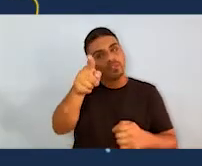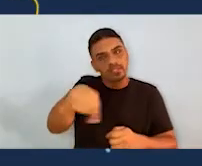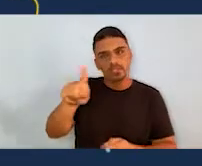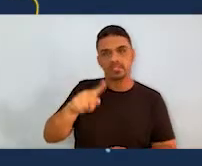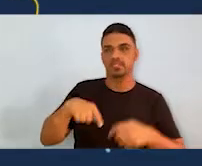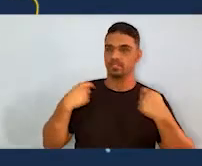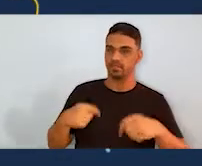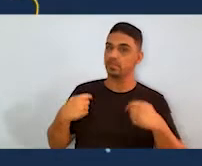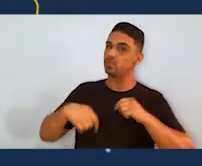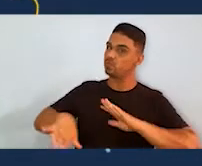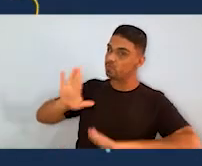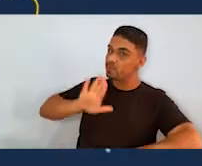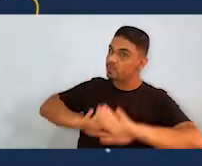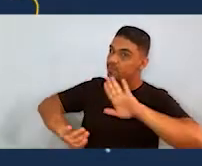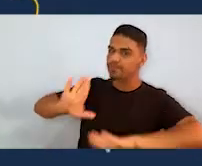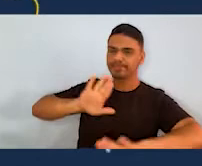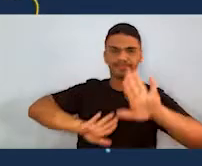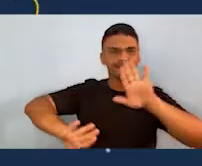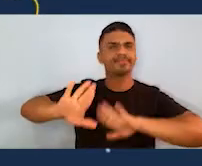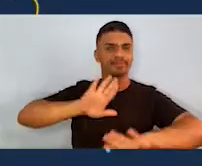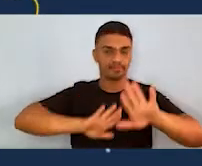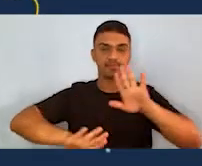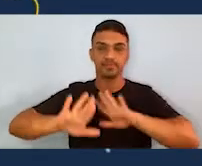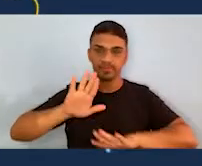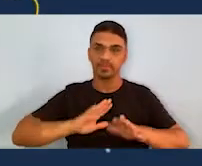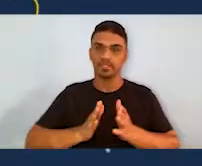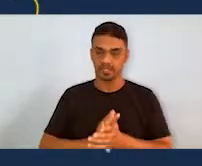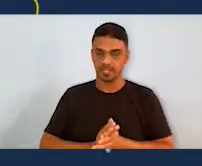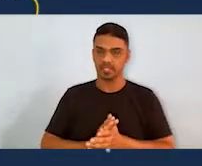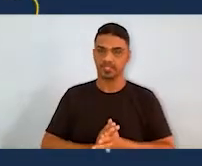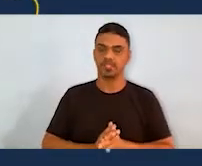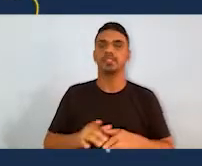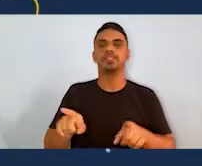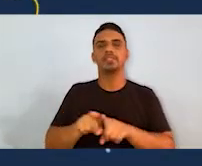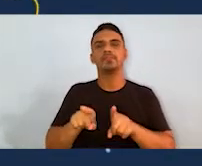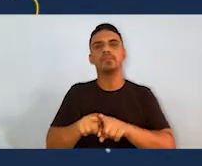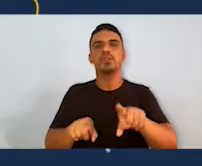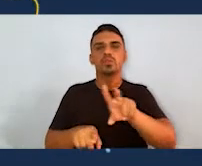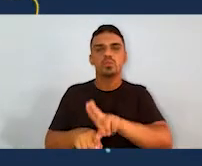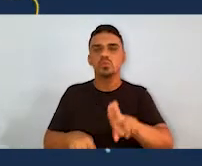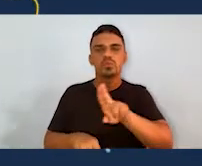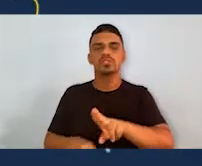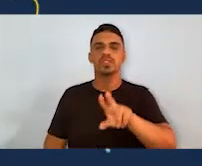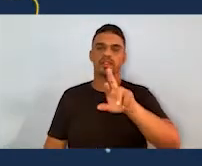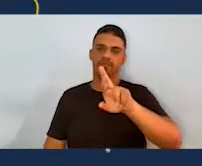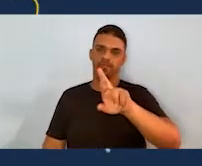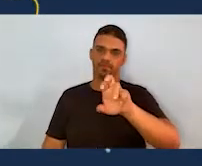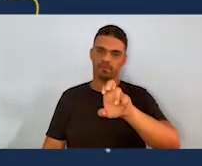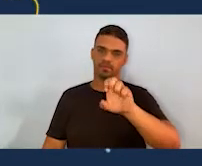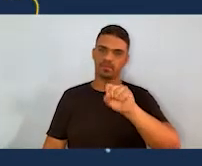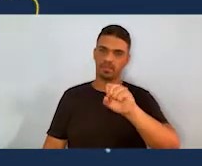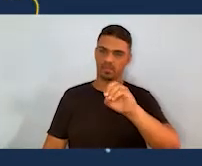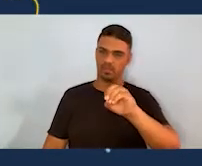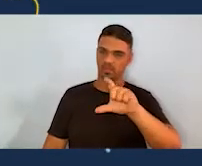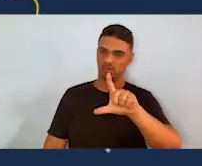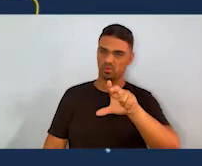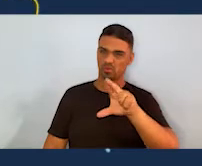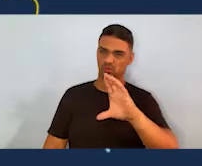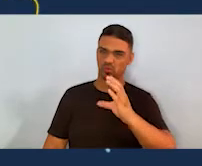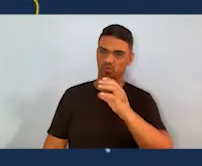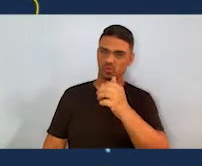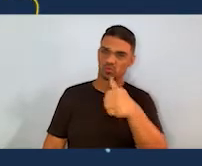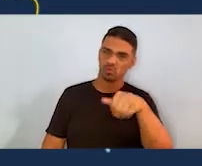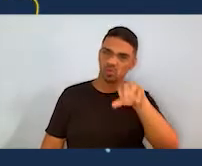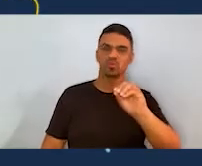esse cuidadinho, essa questão. Trabalhar em resolução mais alta também dá bastante trabalho. O pixel art,